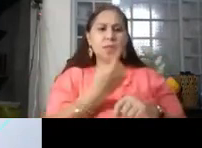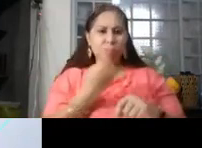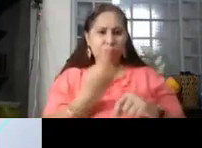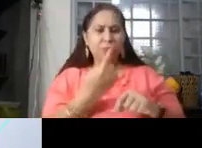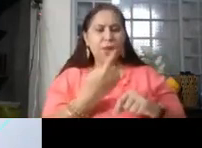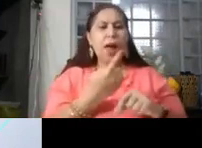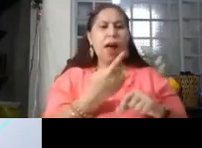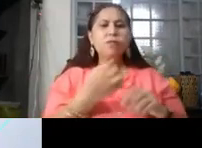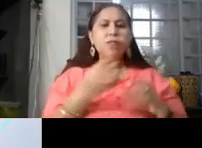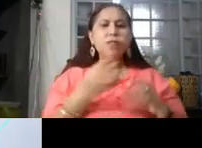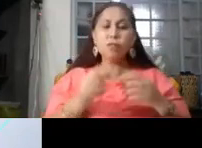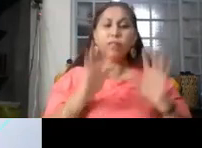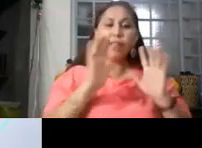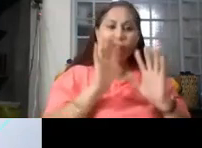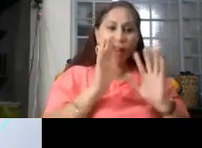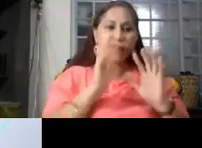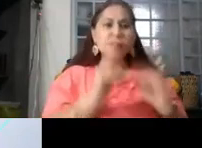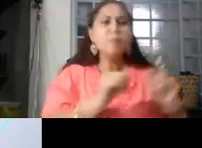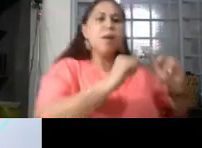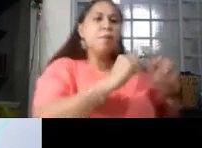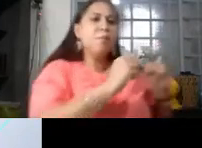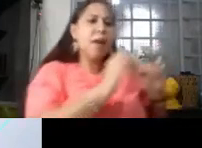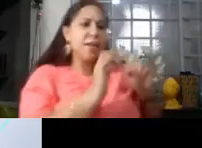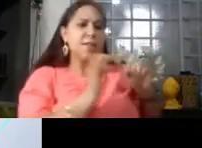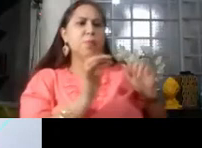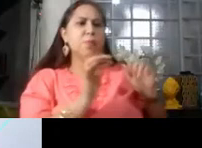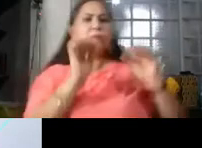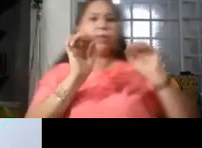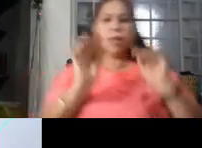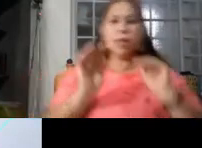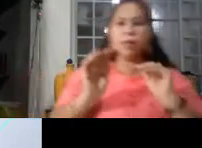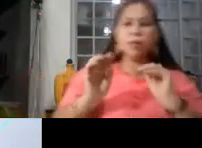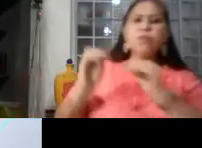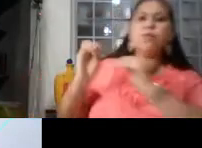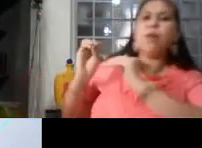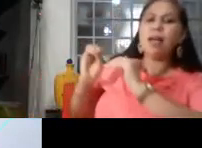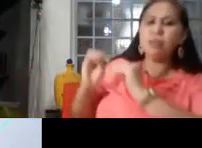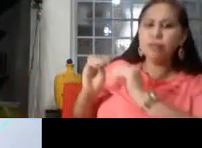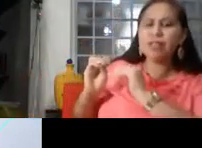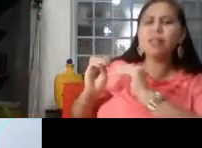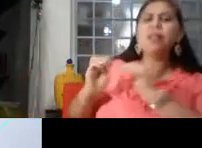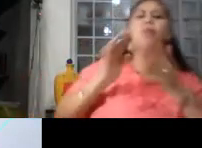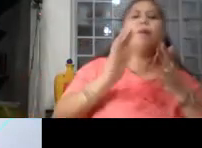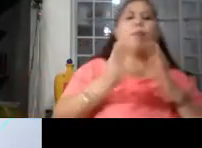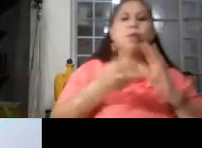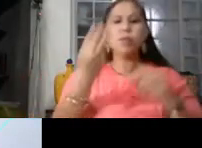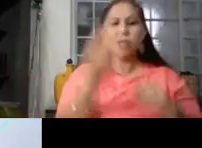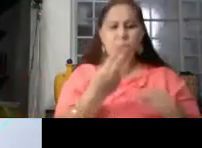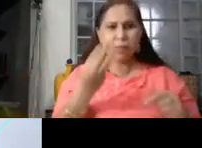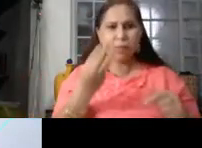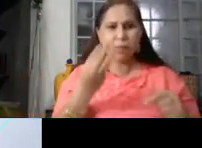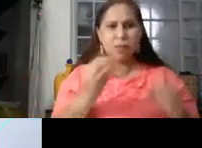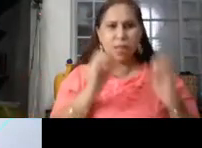sozinho, aí eu vou lhe dar essa opção, você faça, mas se posicionando no espaço, fazendo o papel dos